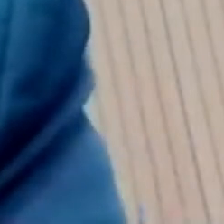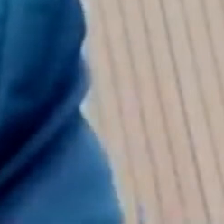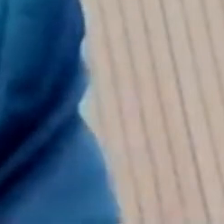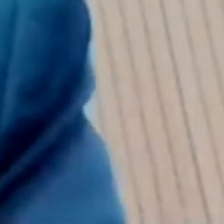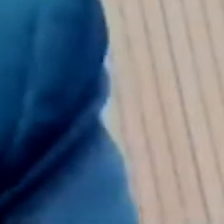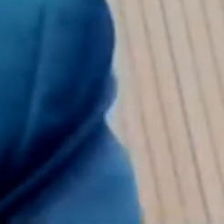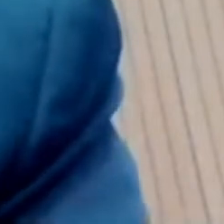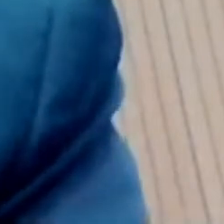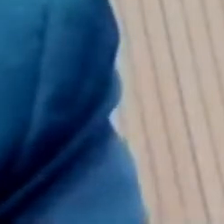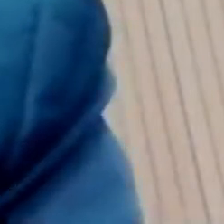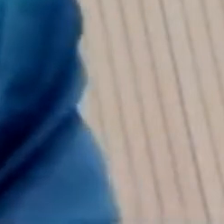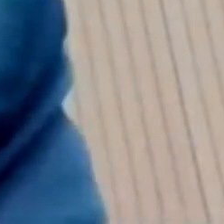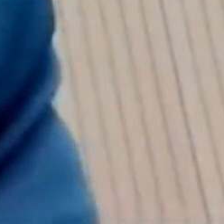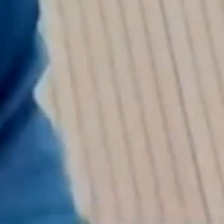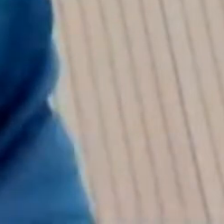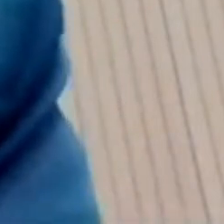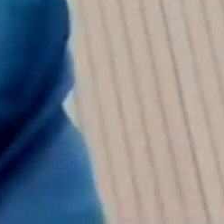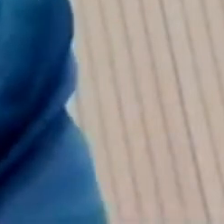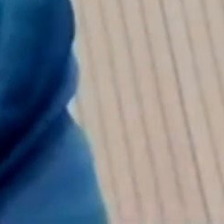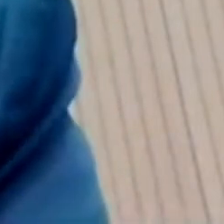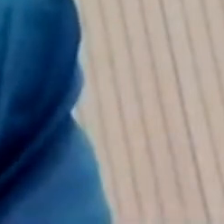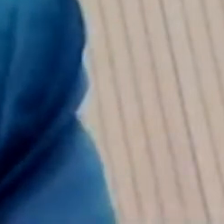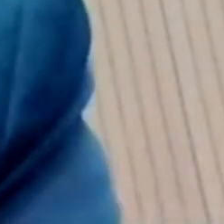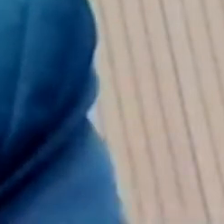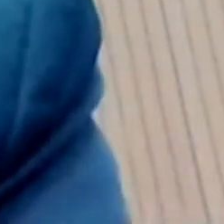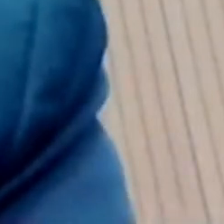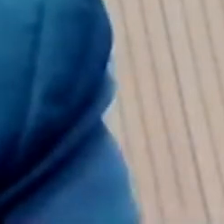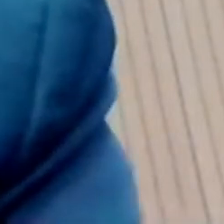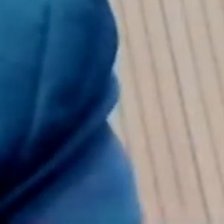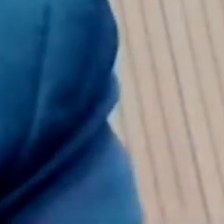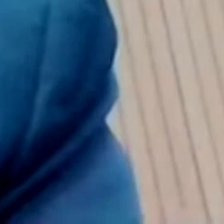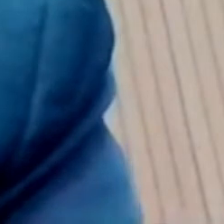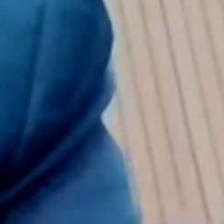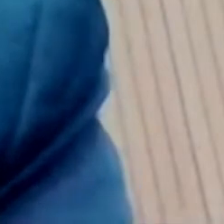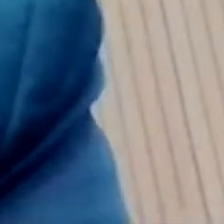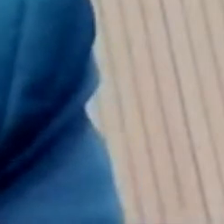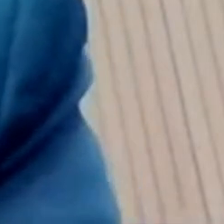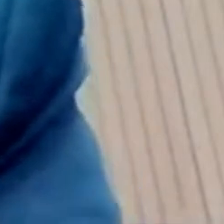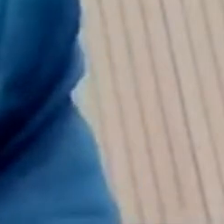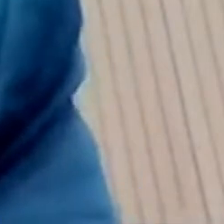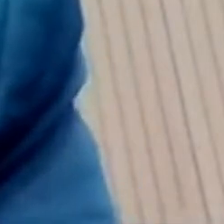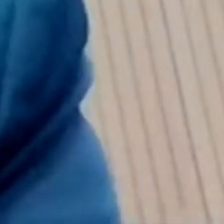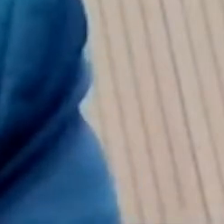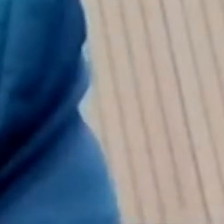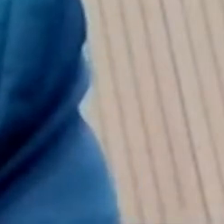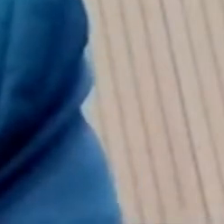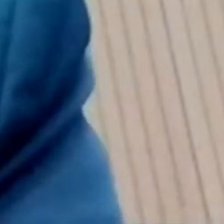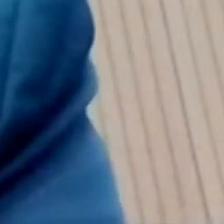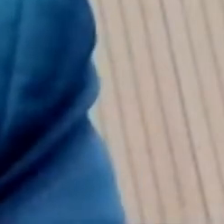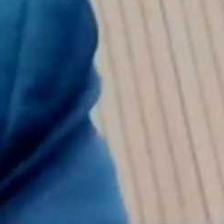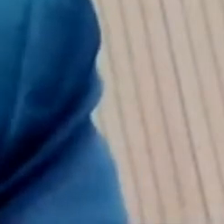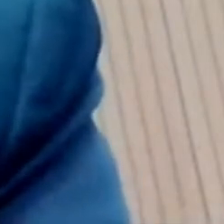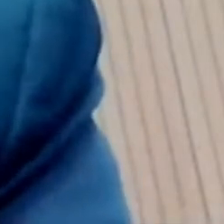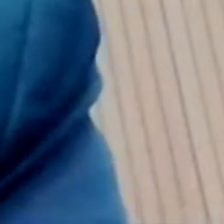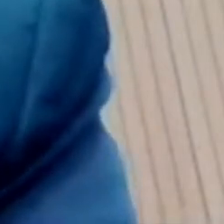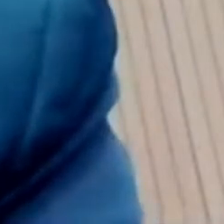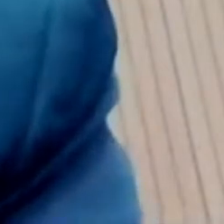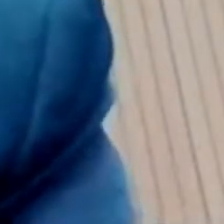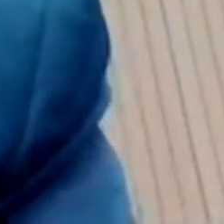45 praças onde é possível colocar esse Wi-Fi. E esse, de uma certa forma, ele